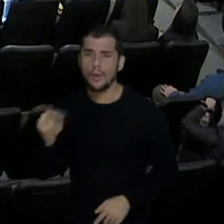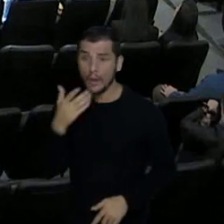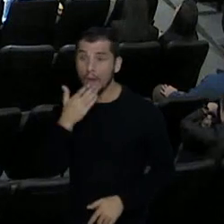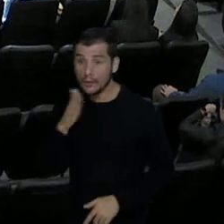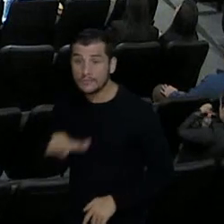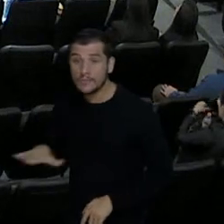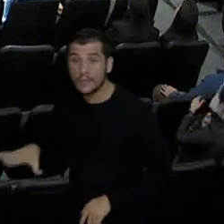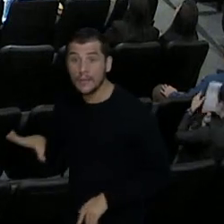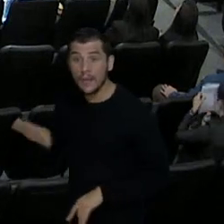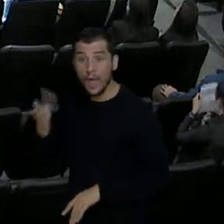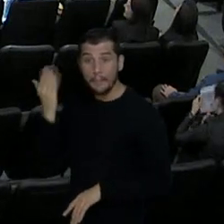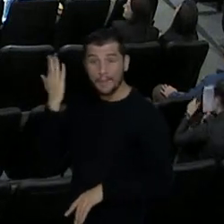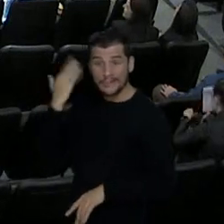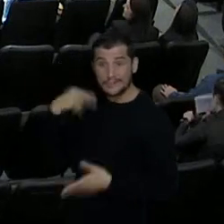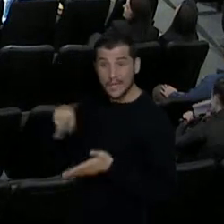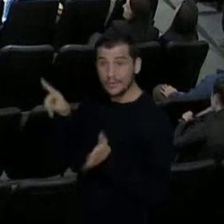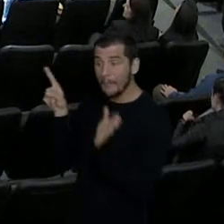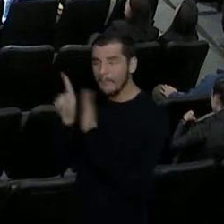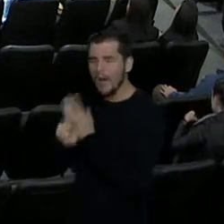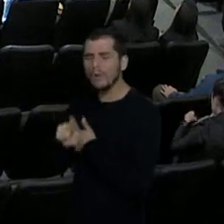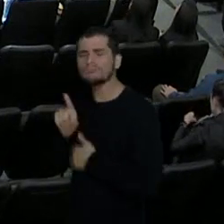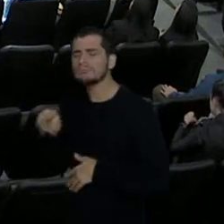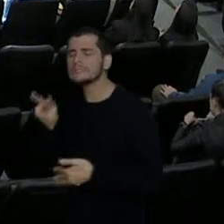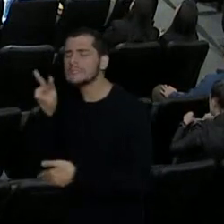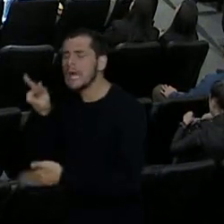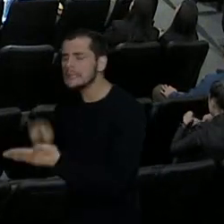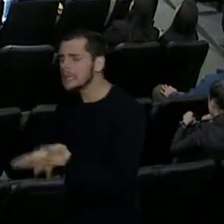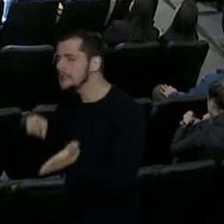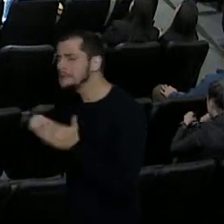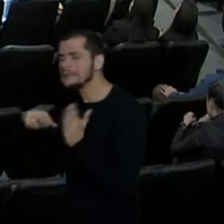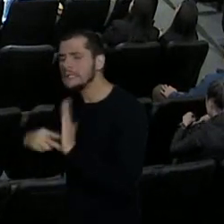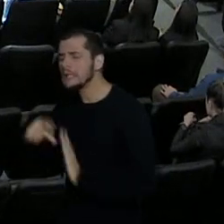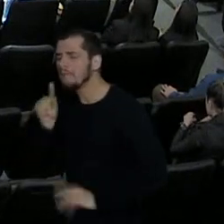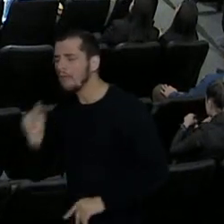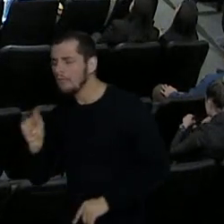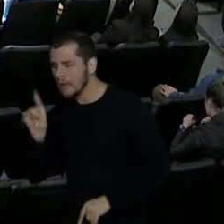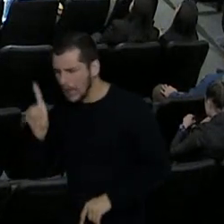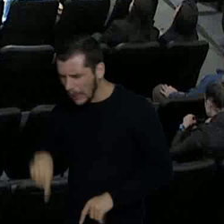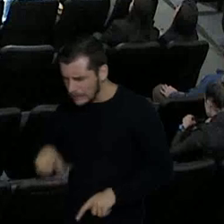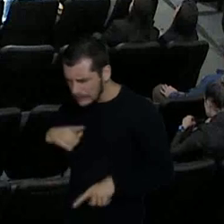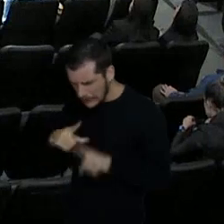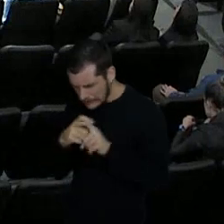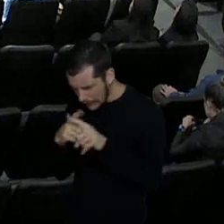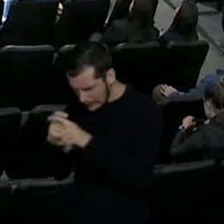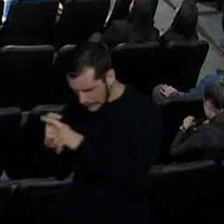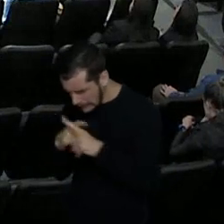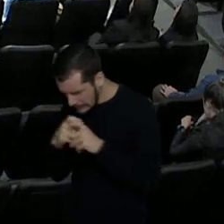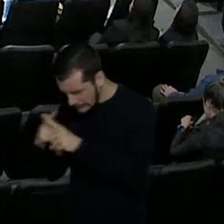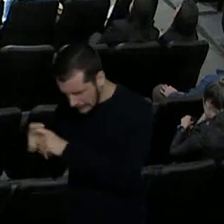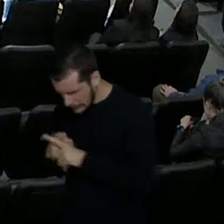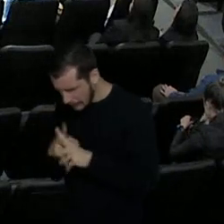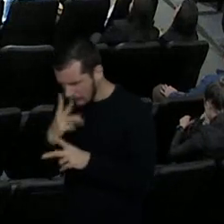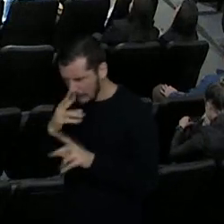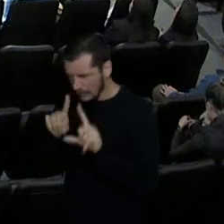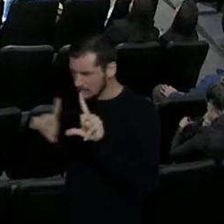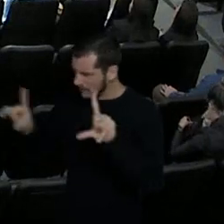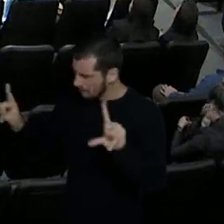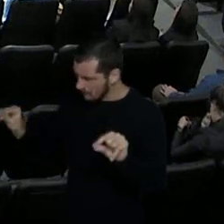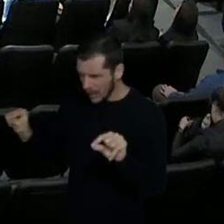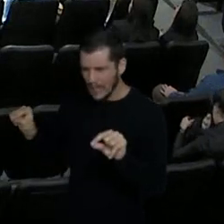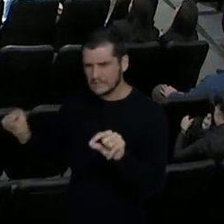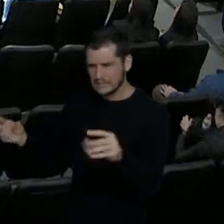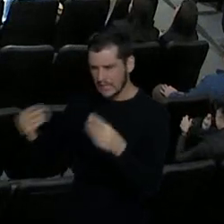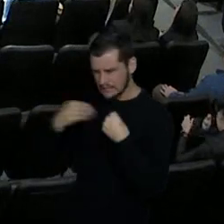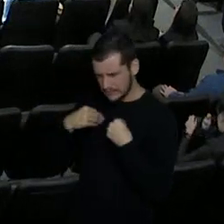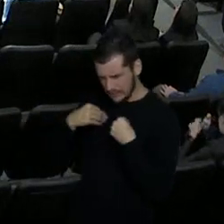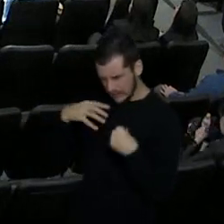tanto aí o que que é ler como é que é isso esse monte de rabisco e de repente vira um uma frase o que que é isso o que que